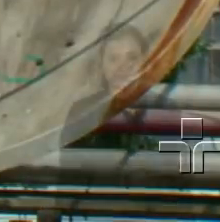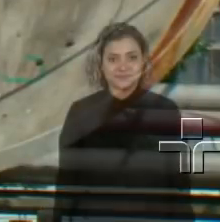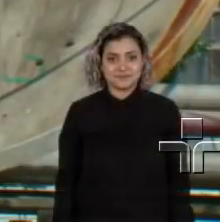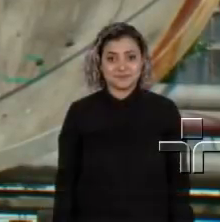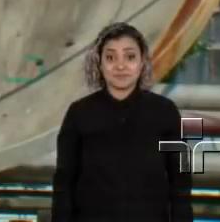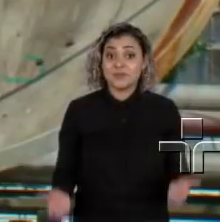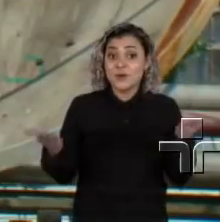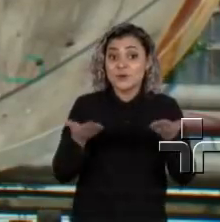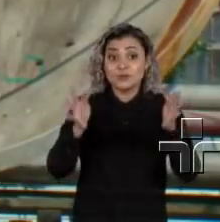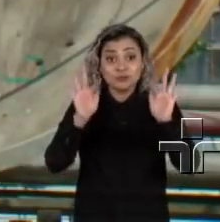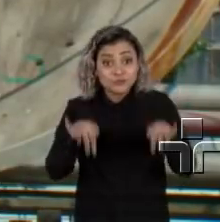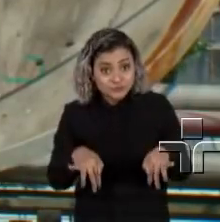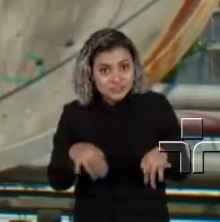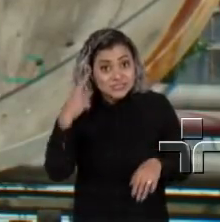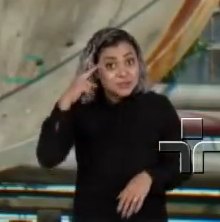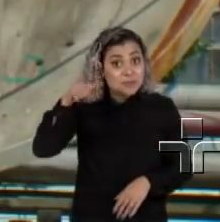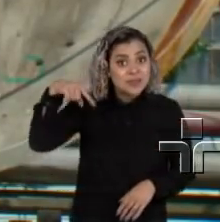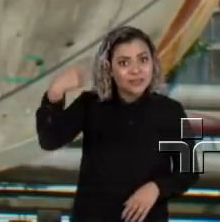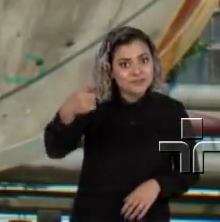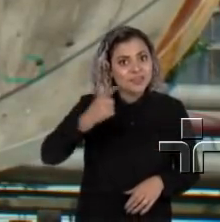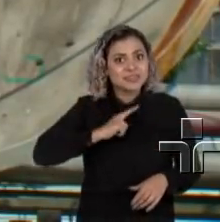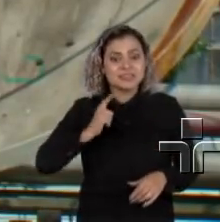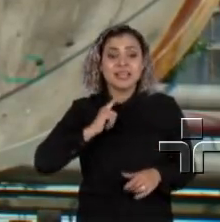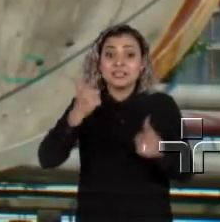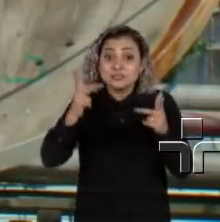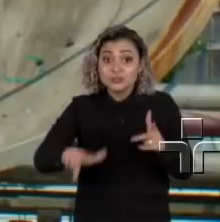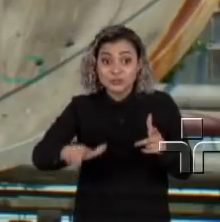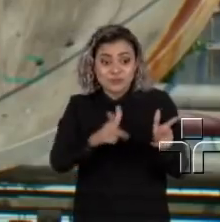Por hoje é só. Na próxima semana, mais